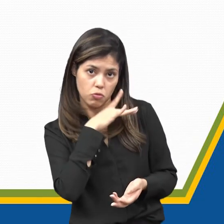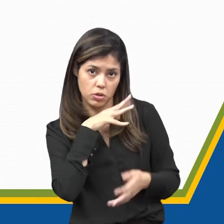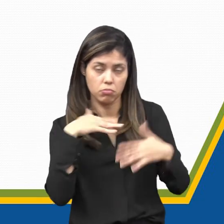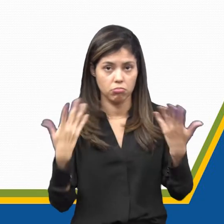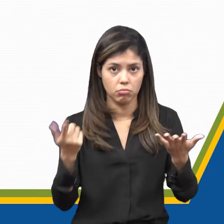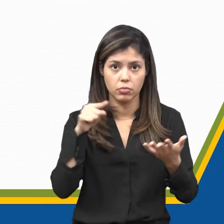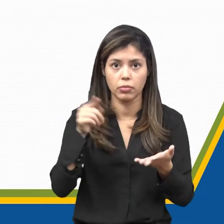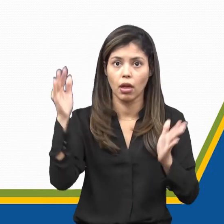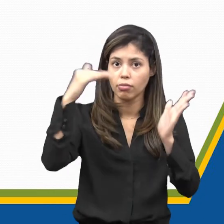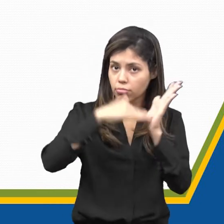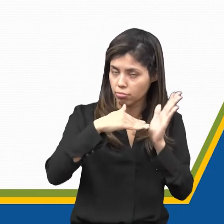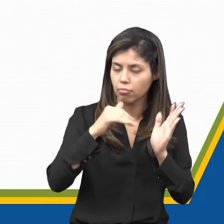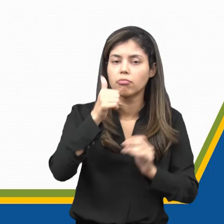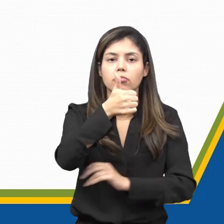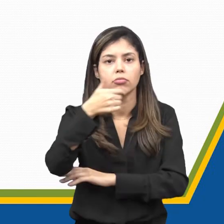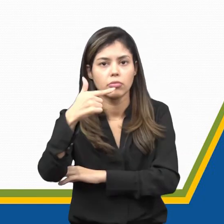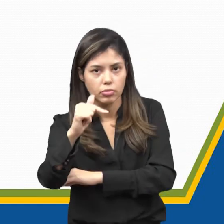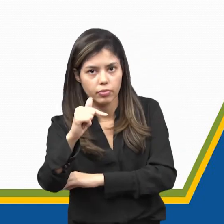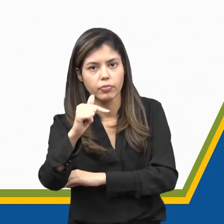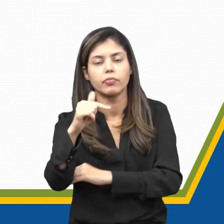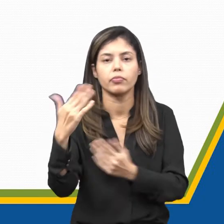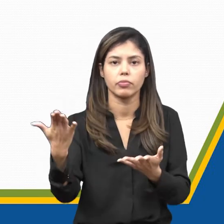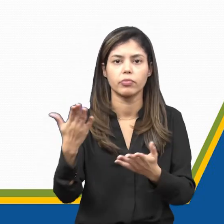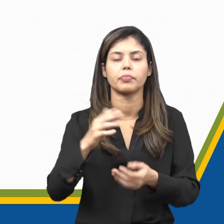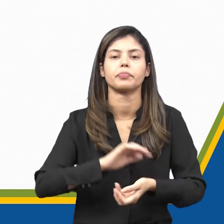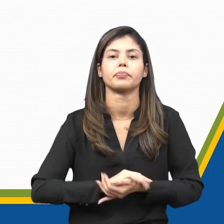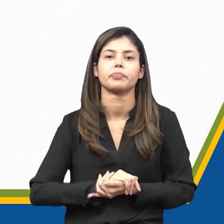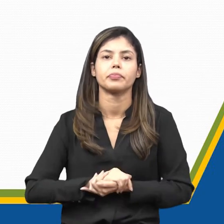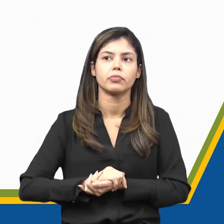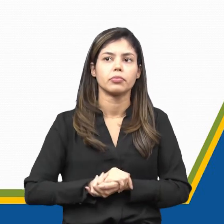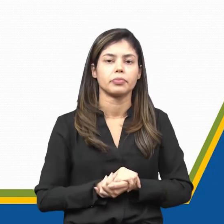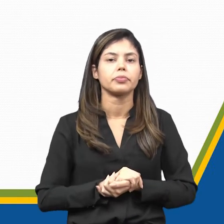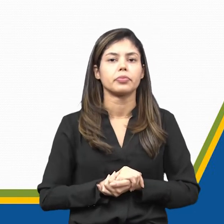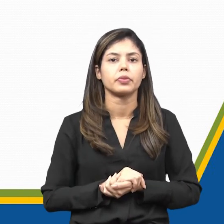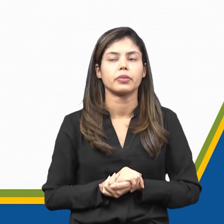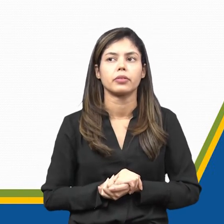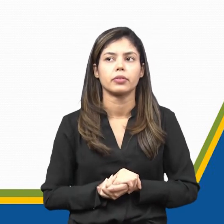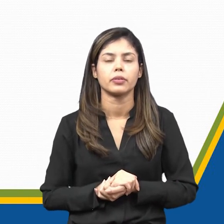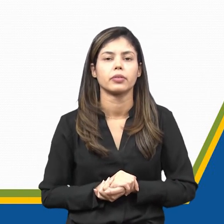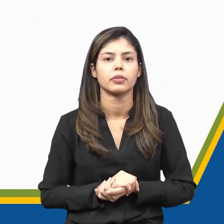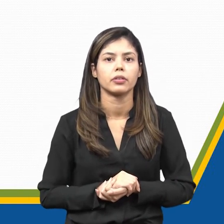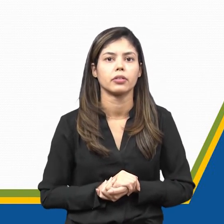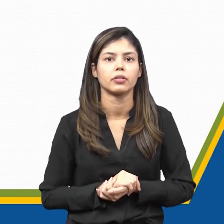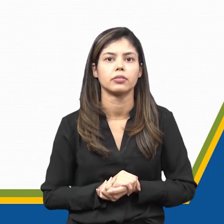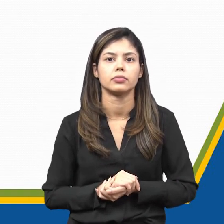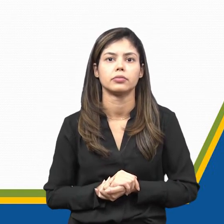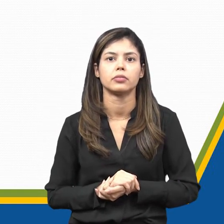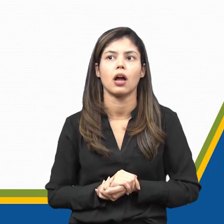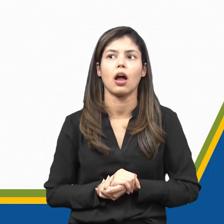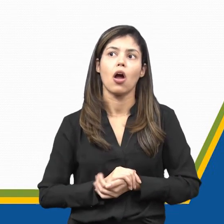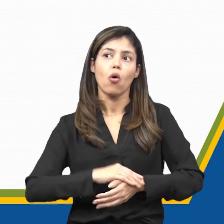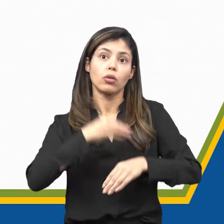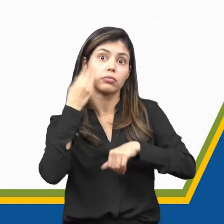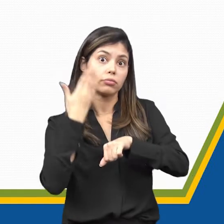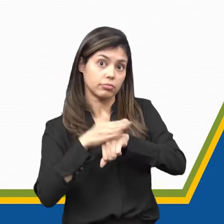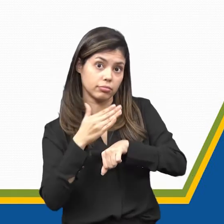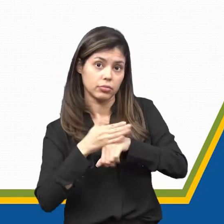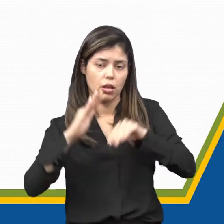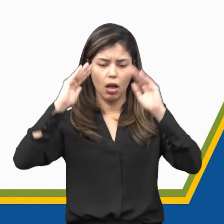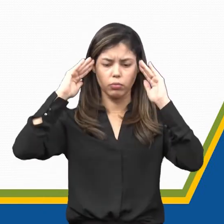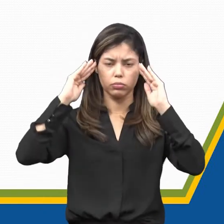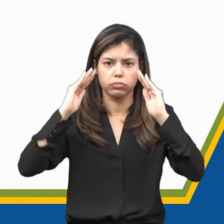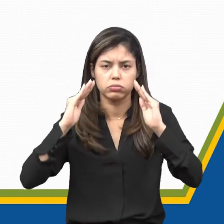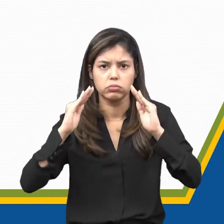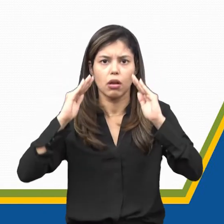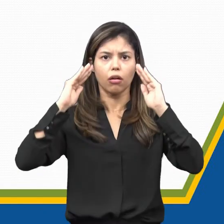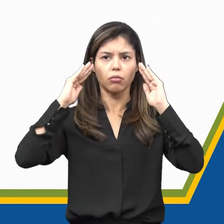fraco, tá? Aqui até 17 anos da classificação. Ok? Esse é o teste de abdominal,